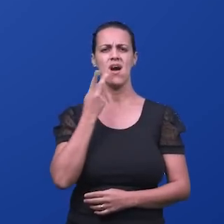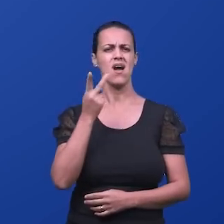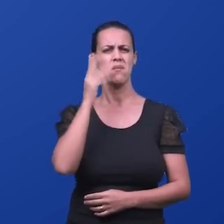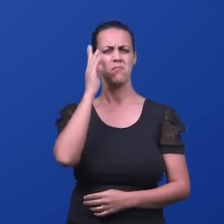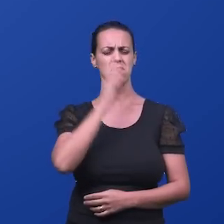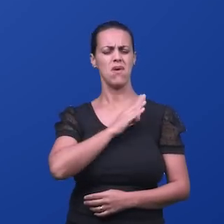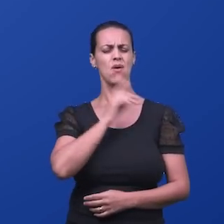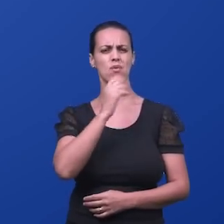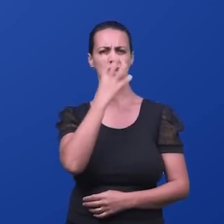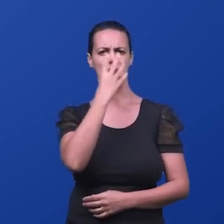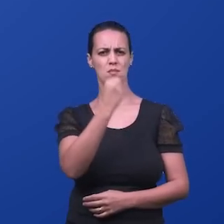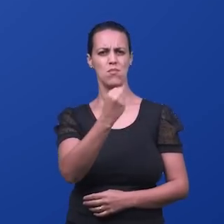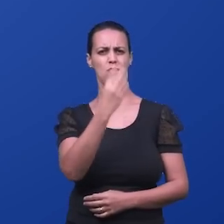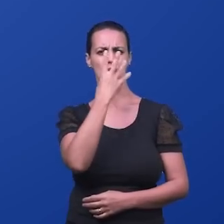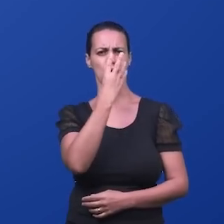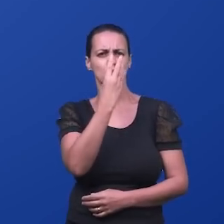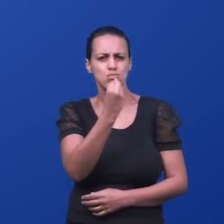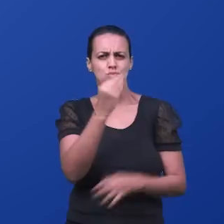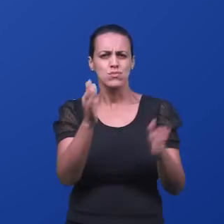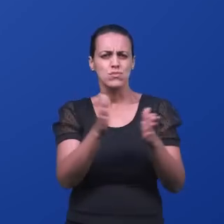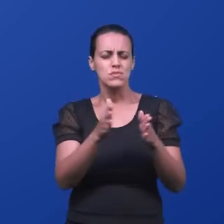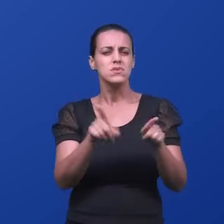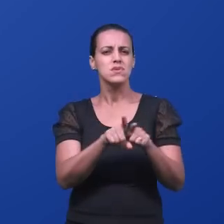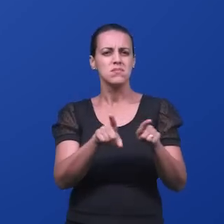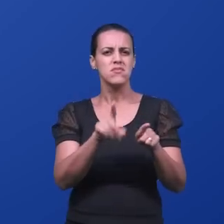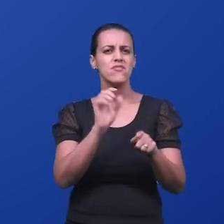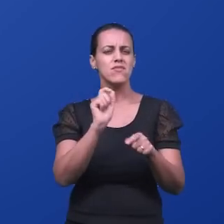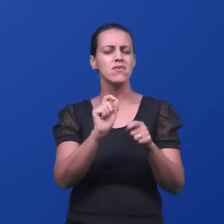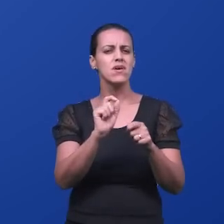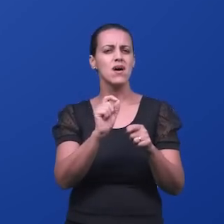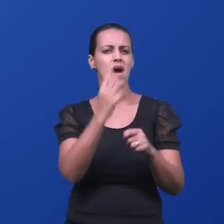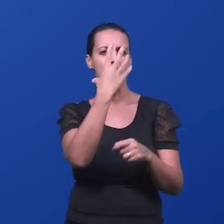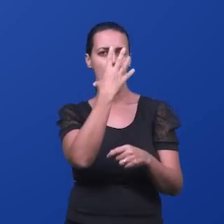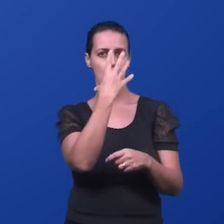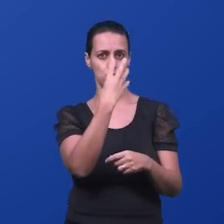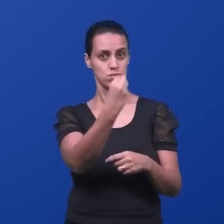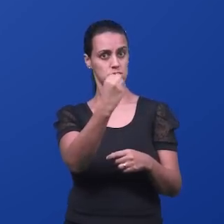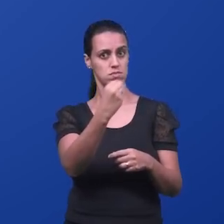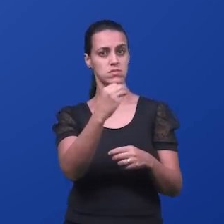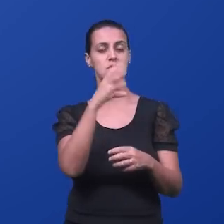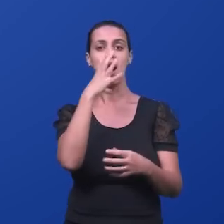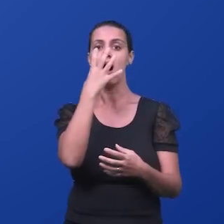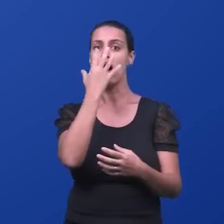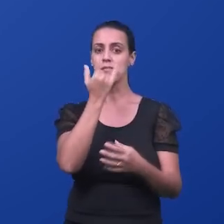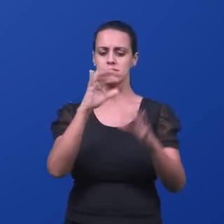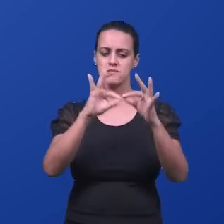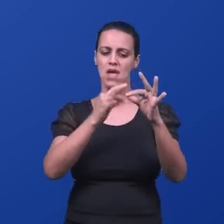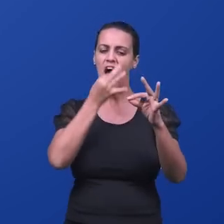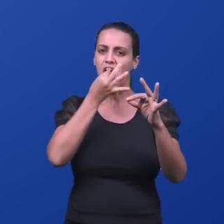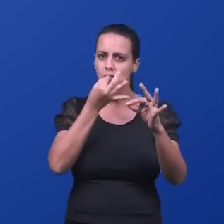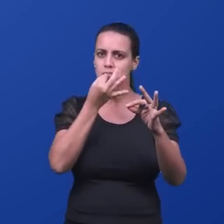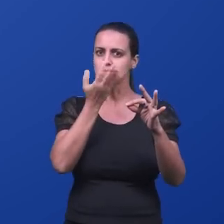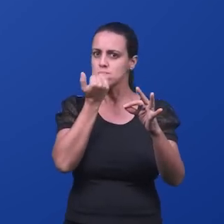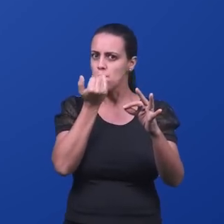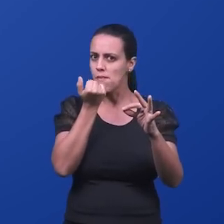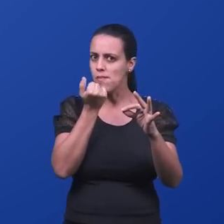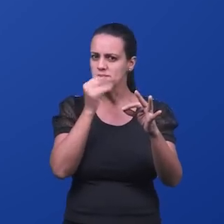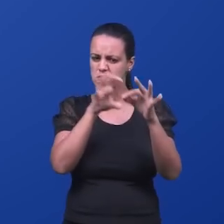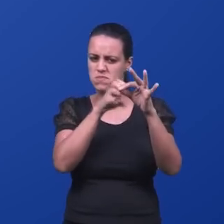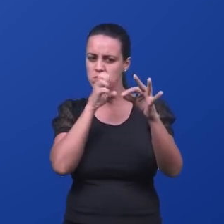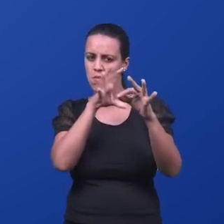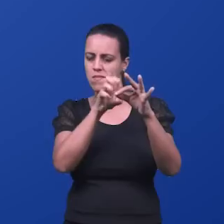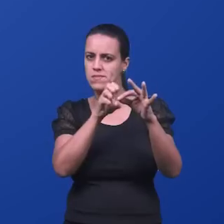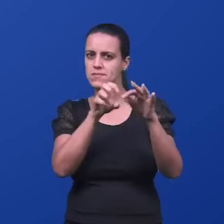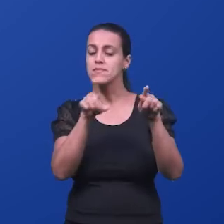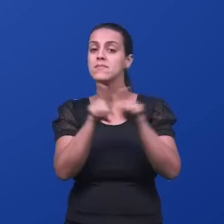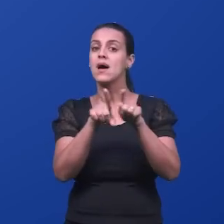as raposas e as raposinhas fazem nas vinhas, nós entendemos que a raposa, ela come o fruto da vinha, e a raposinha, ela